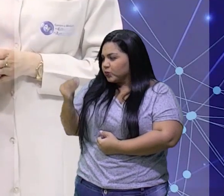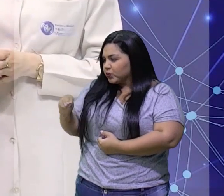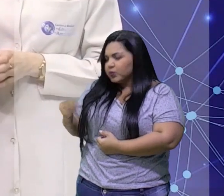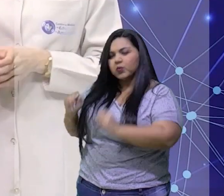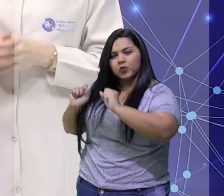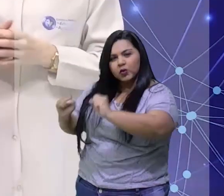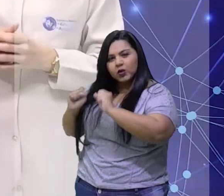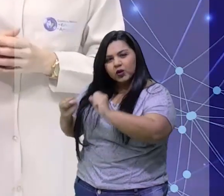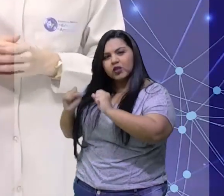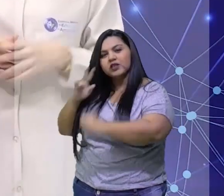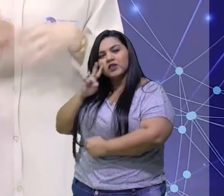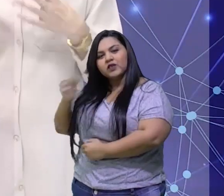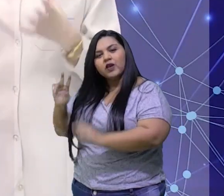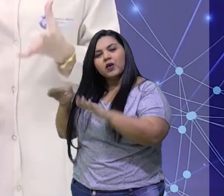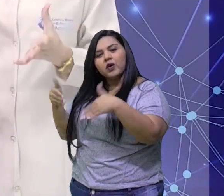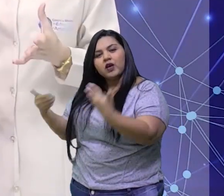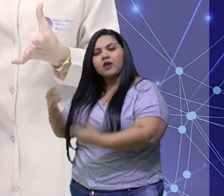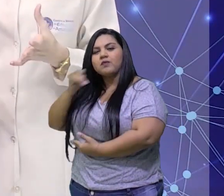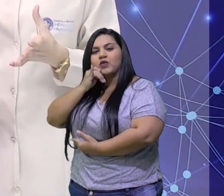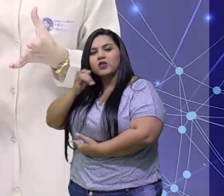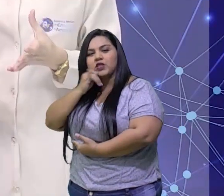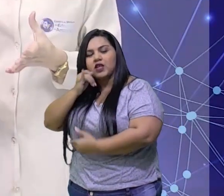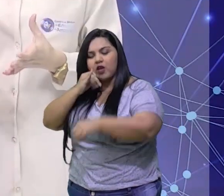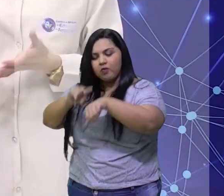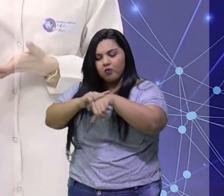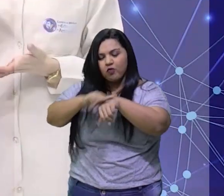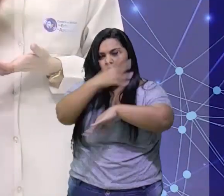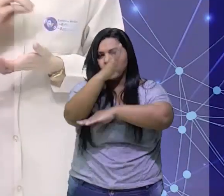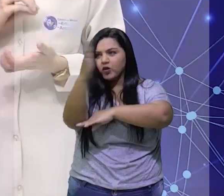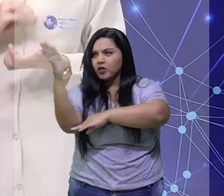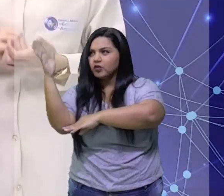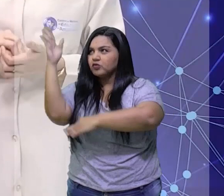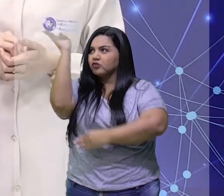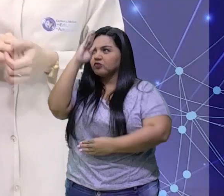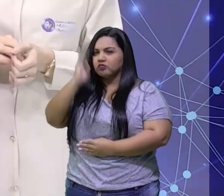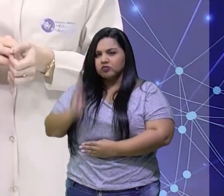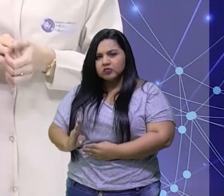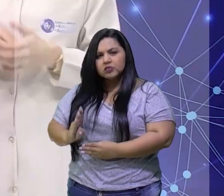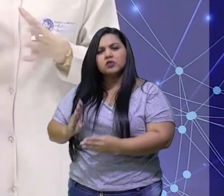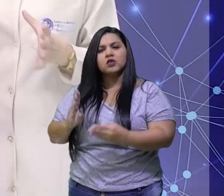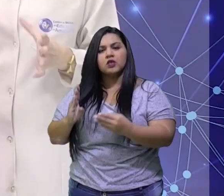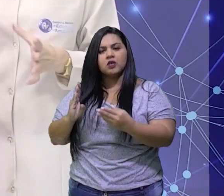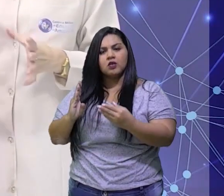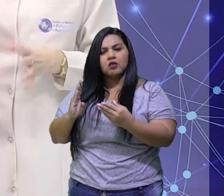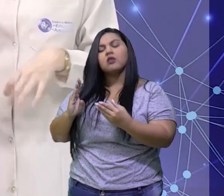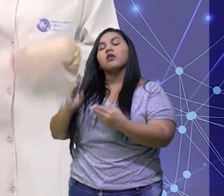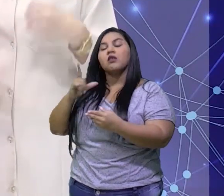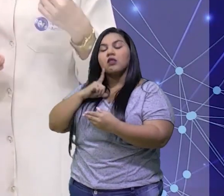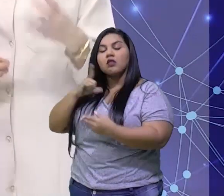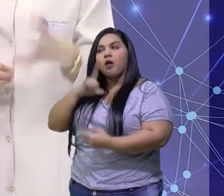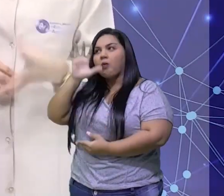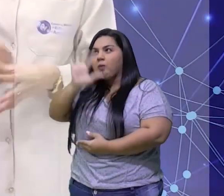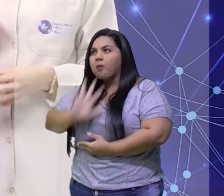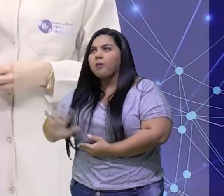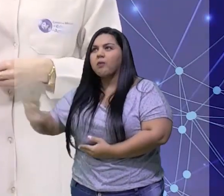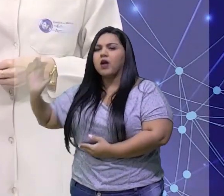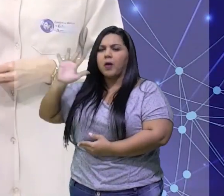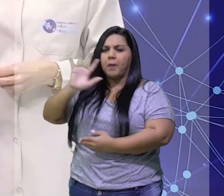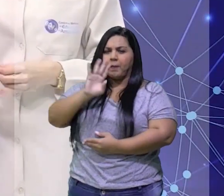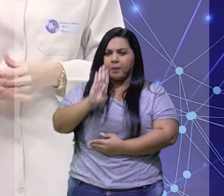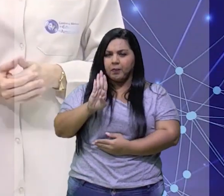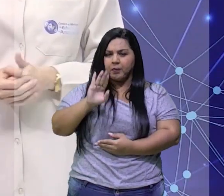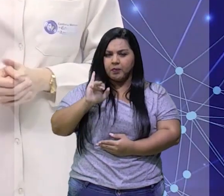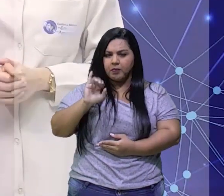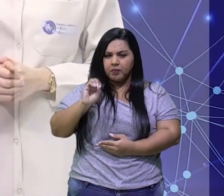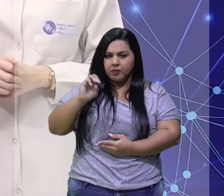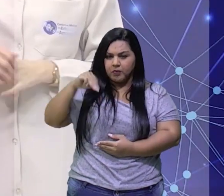por exemplo, a vegetação do Brasil, né? Então, você fez ali um mapa físico, né? Os biomas, que também fazem